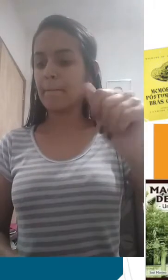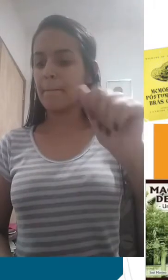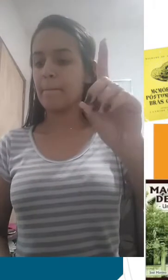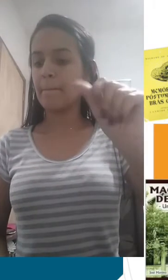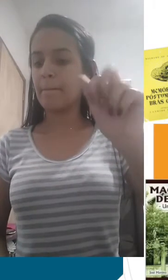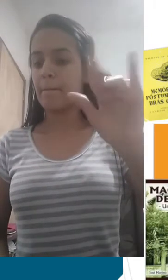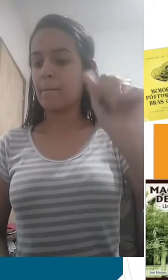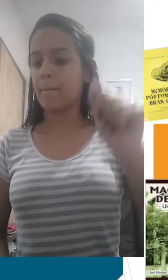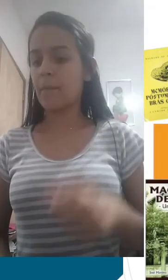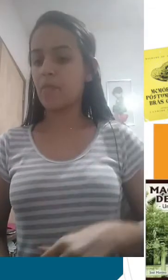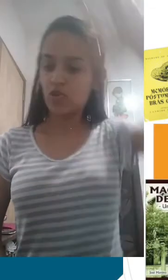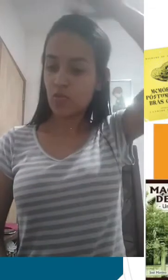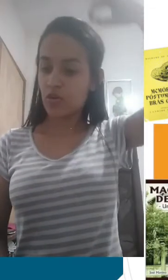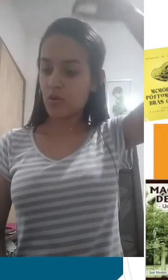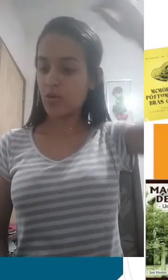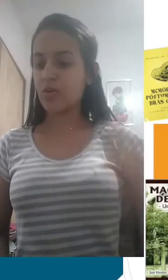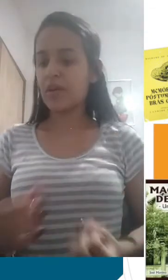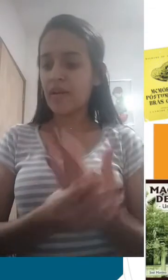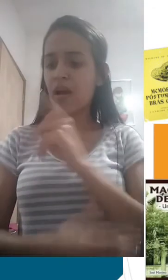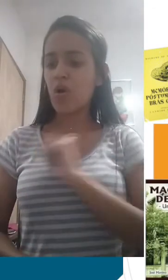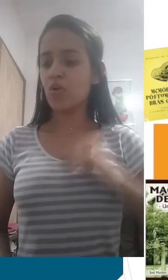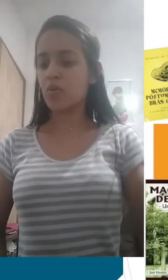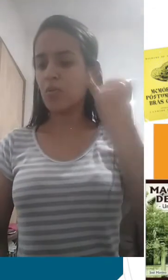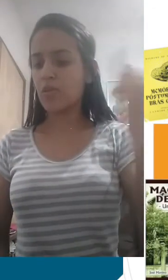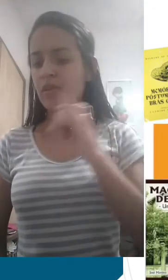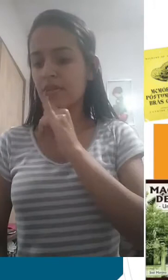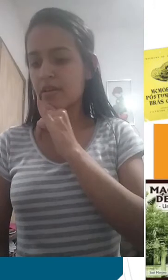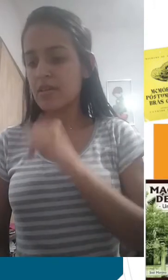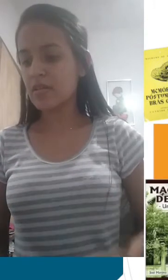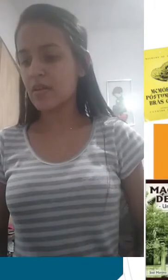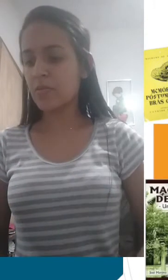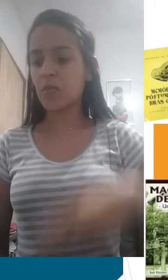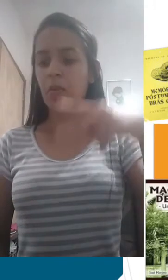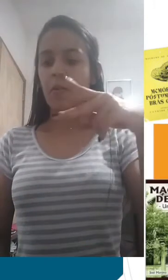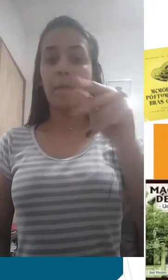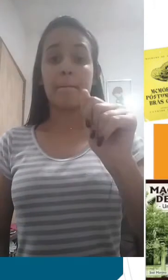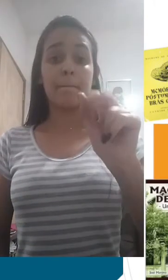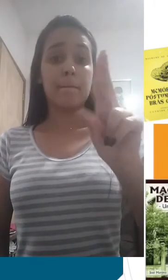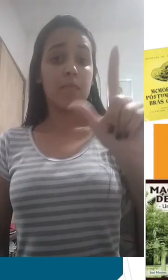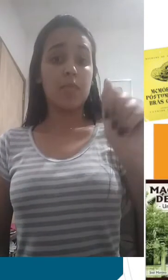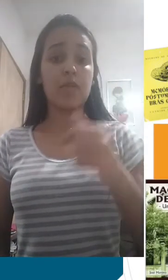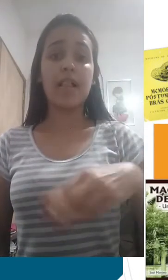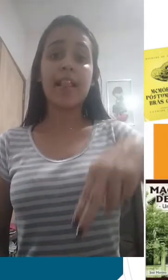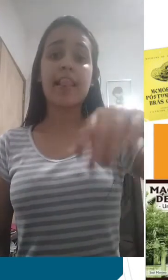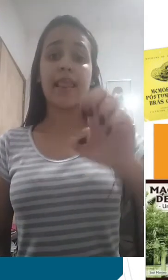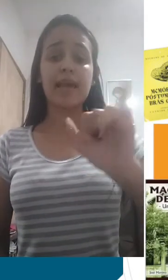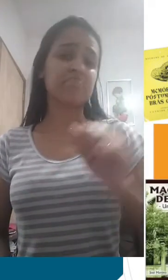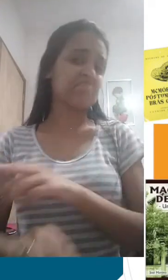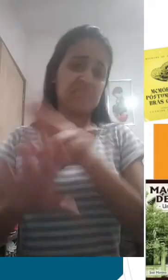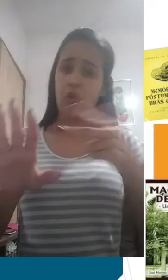como Capistrano de Abreu, Rodolfo Teófilo, Paula Ney, entre outros. Também nos anos